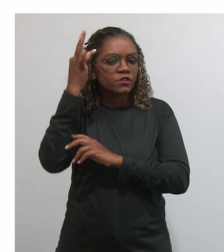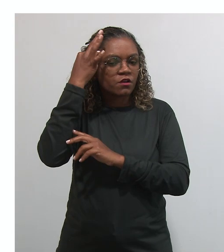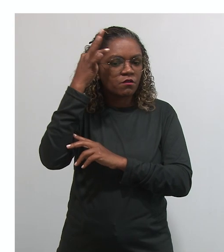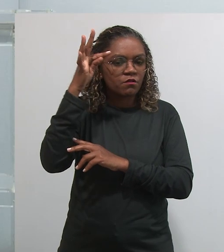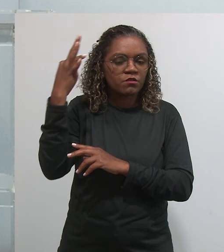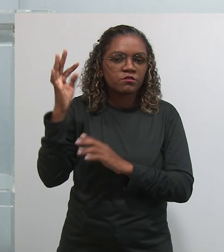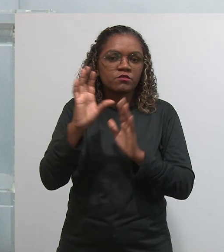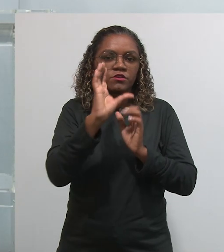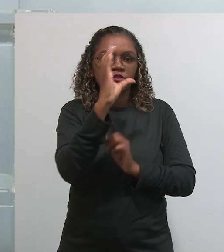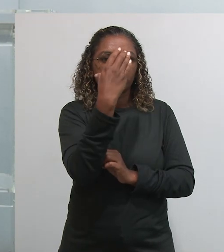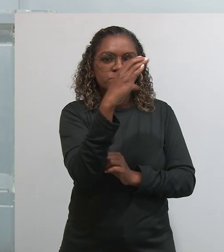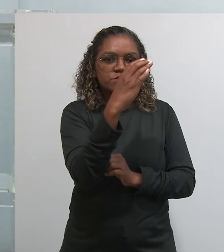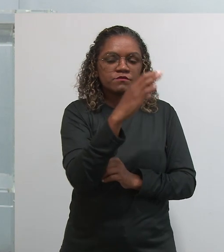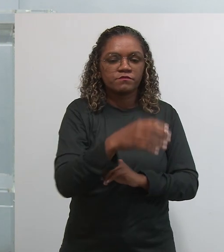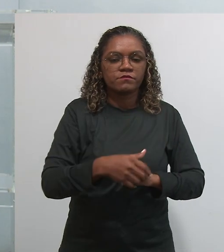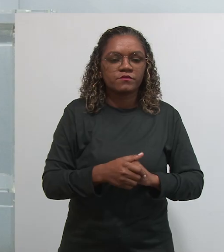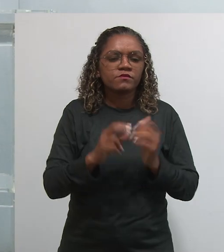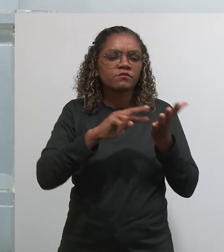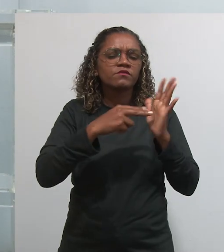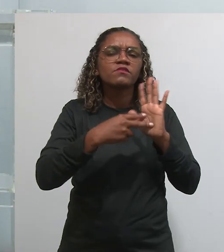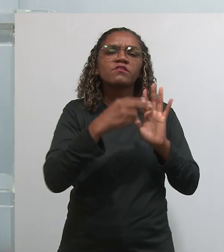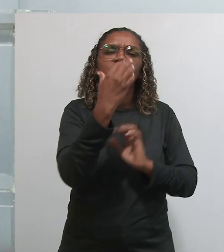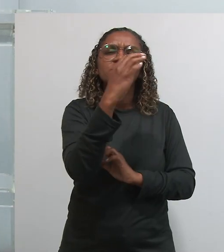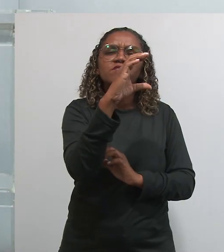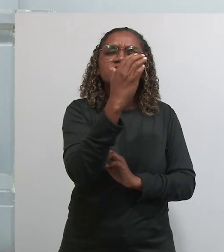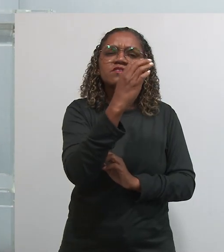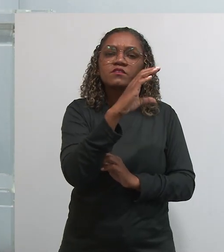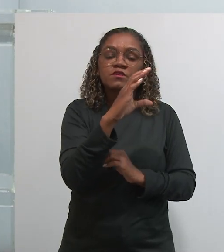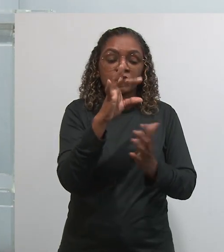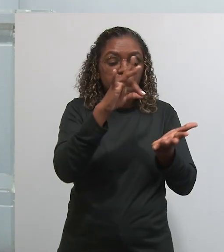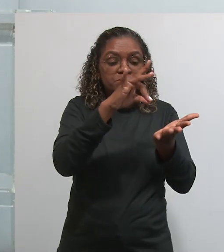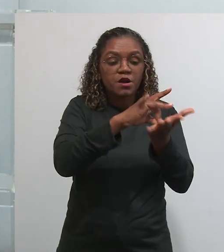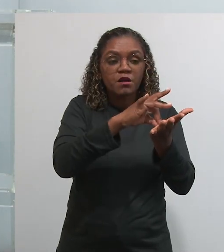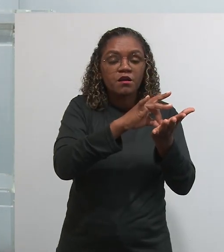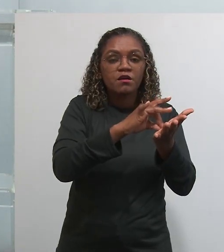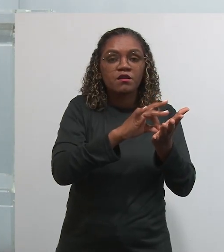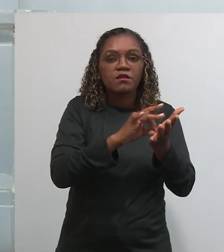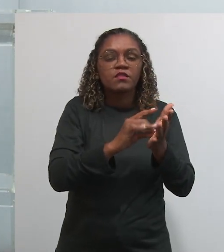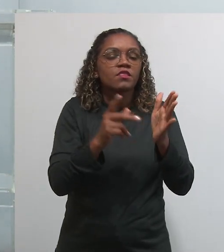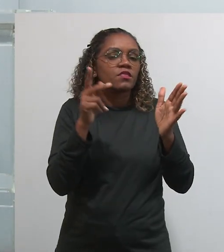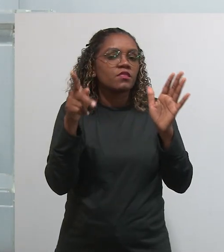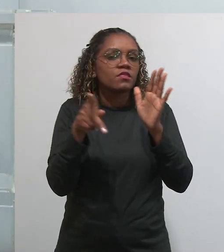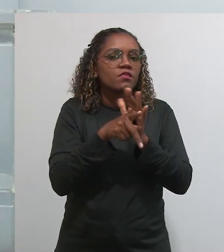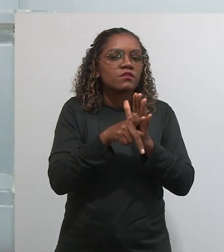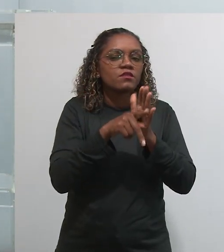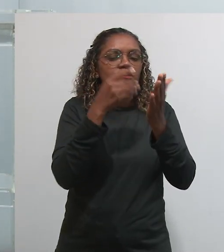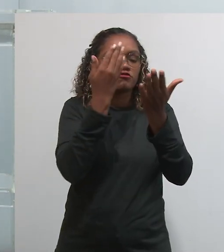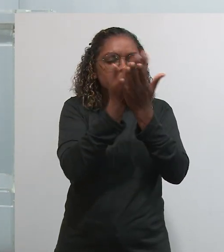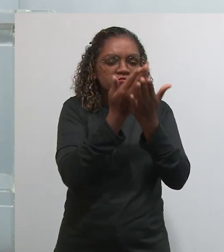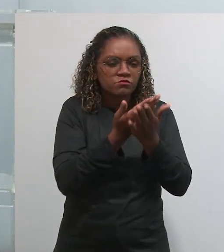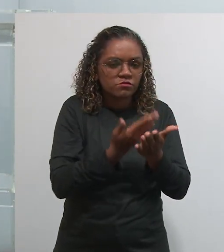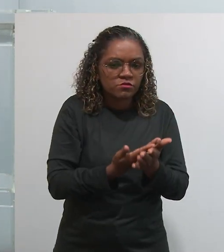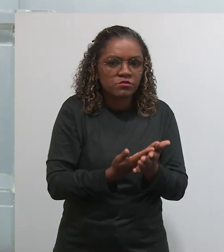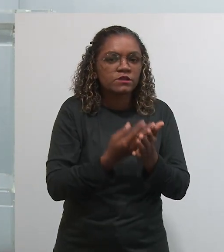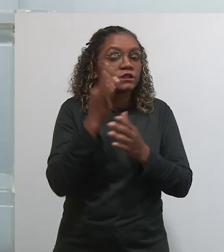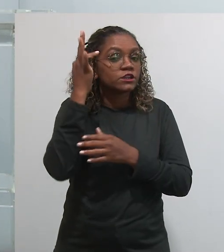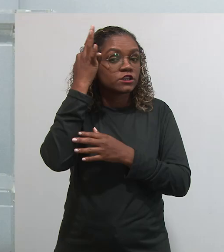nós falamos em termos científicos, nós estamos falando de questões concretas, que foram estudadas, que passaram